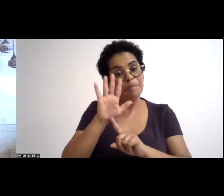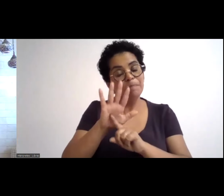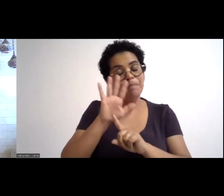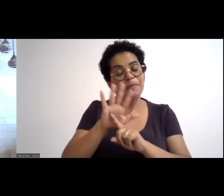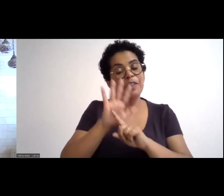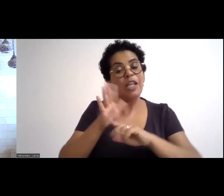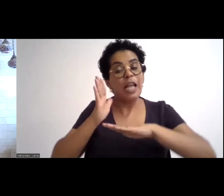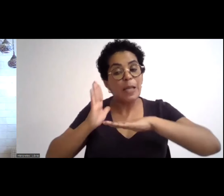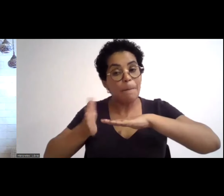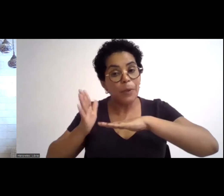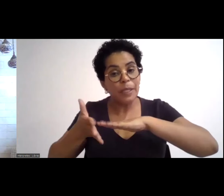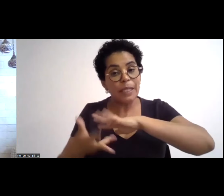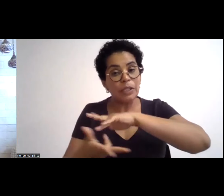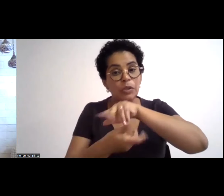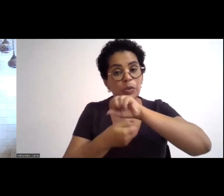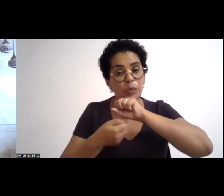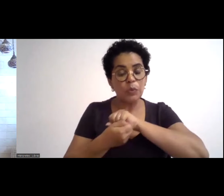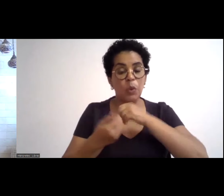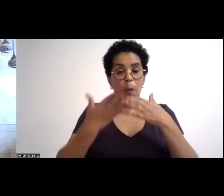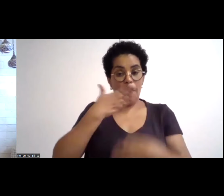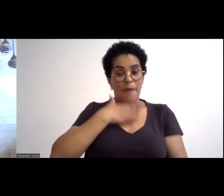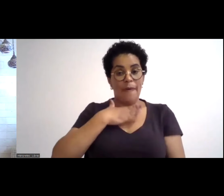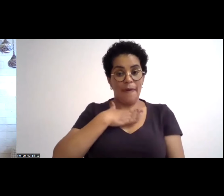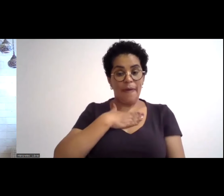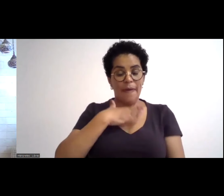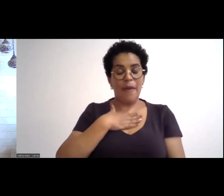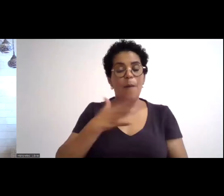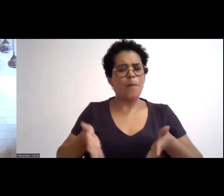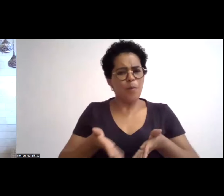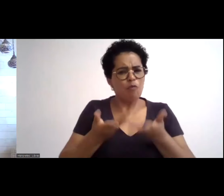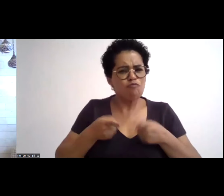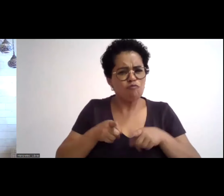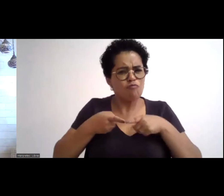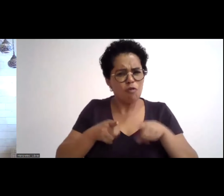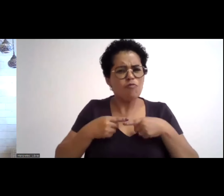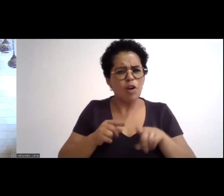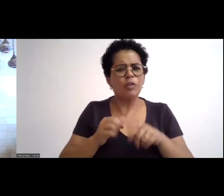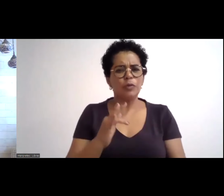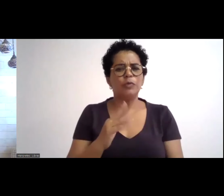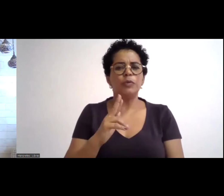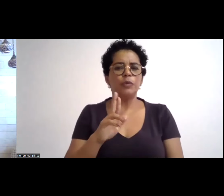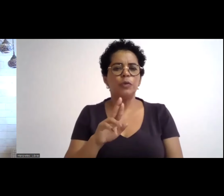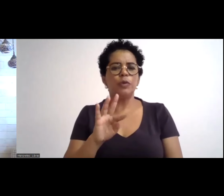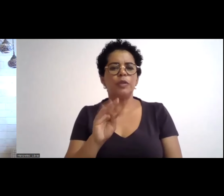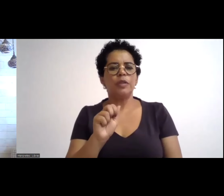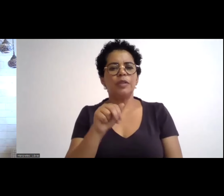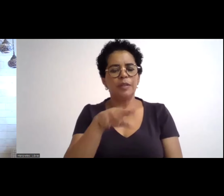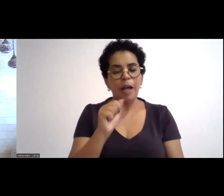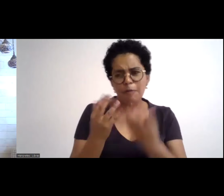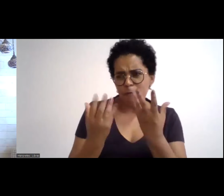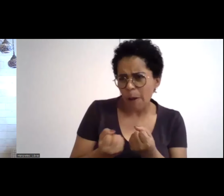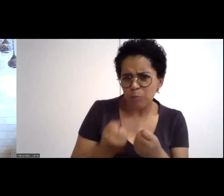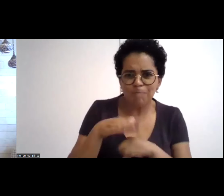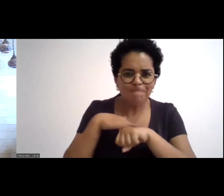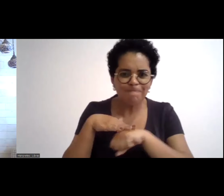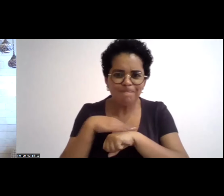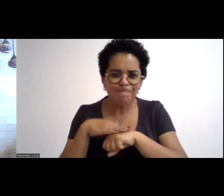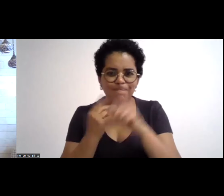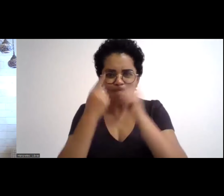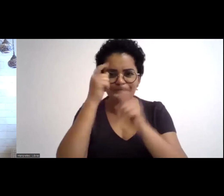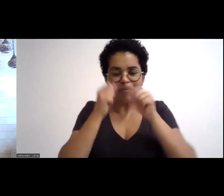modernidade mundo. E eu aqui, provocando Furtado e os furtadianos, eu digo assim, vamos falar de criatividade e